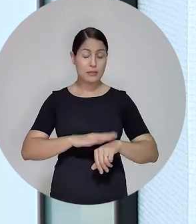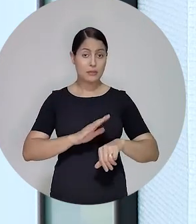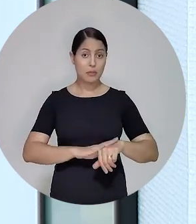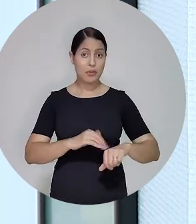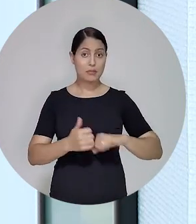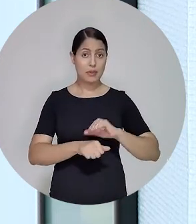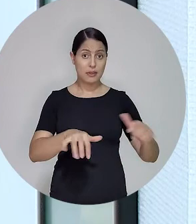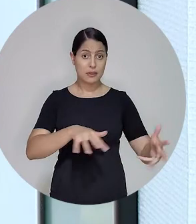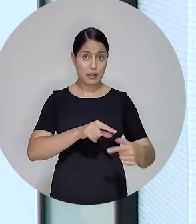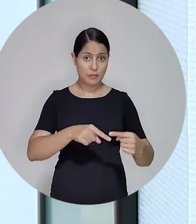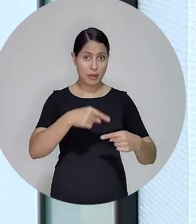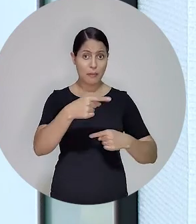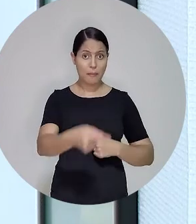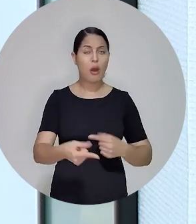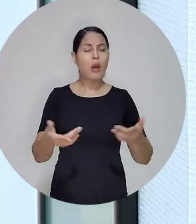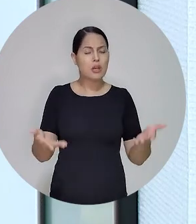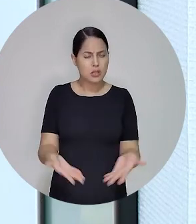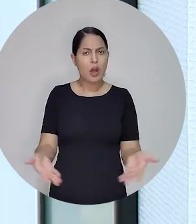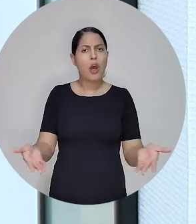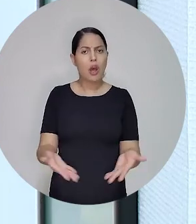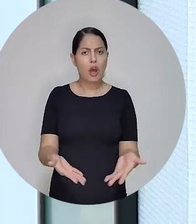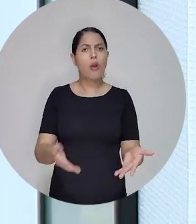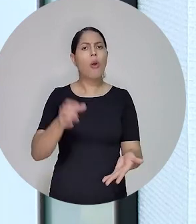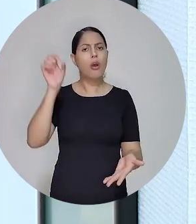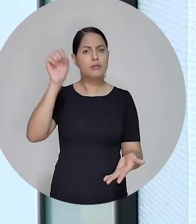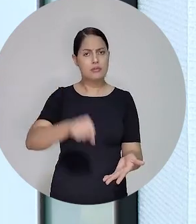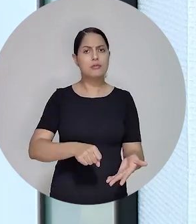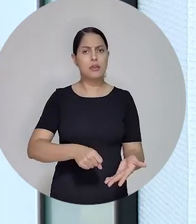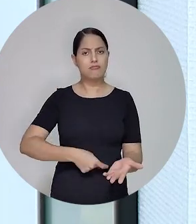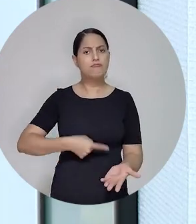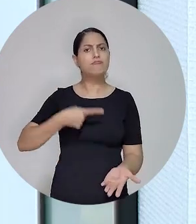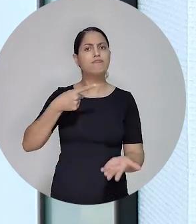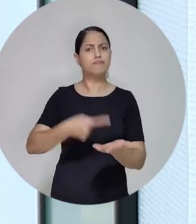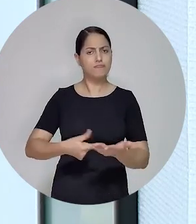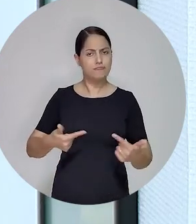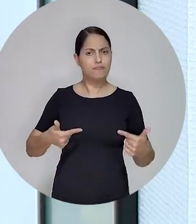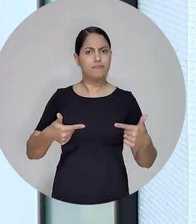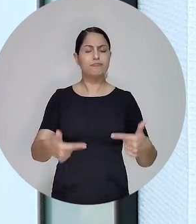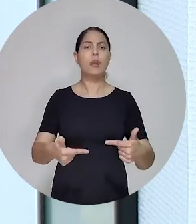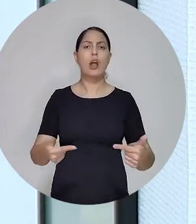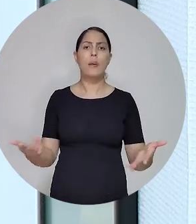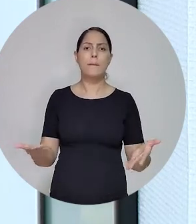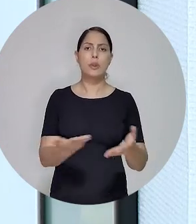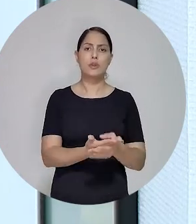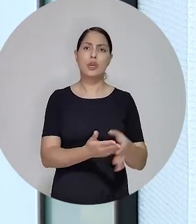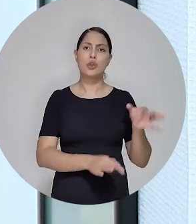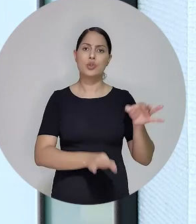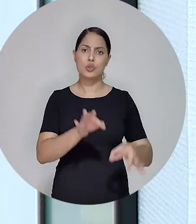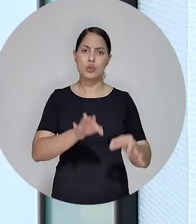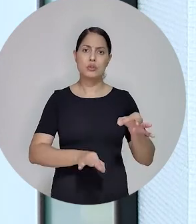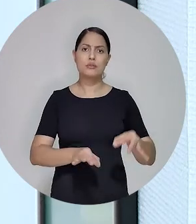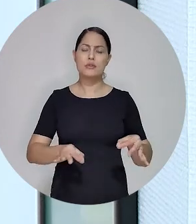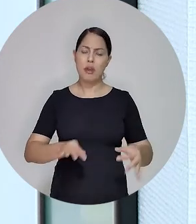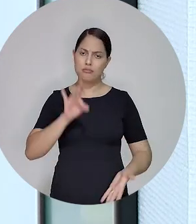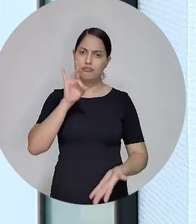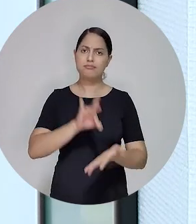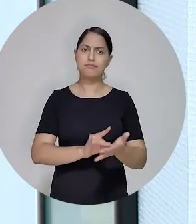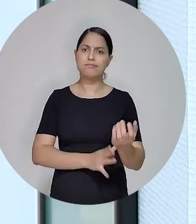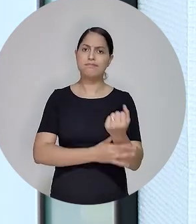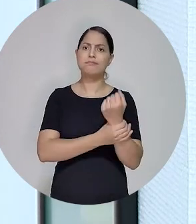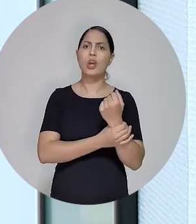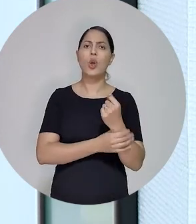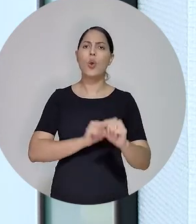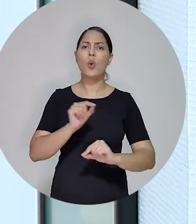especialmente nesse momento pós-pandemia, garante, sim, mais efetividade na jurisdição